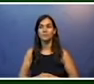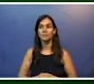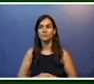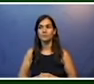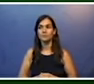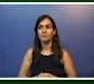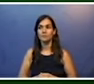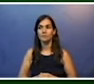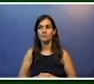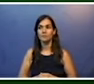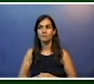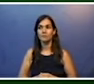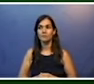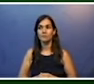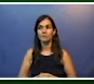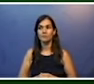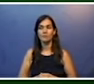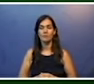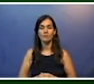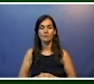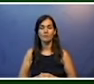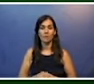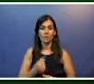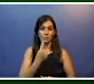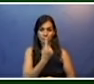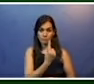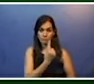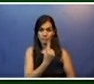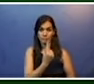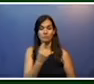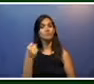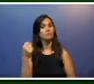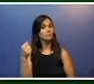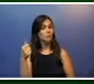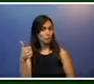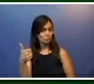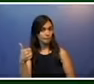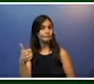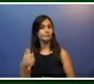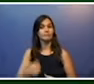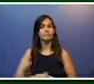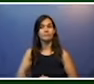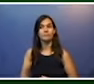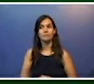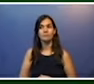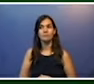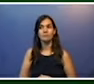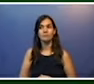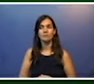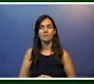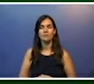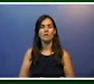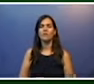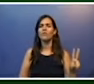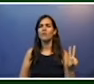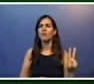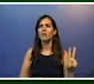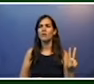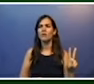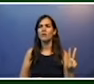ó lá. Numeração romana, I. Ele corresponde ao número 1. Certo? Lá com o palito. A letra